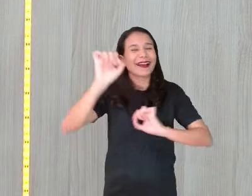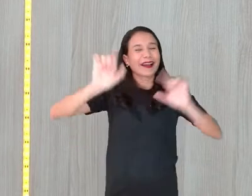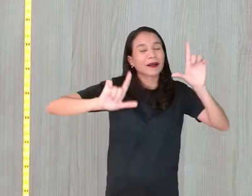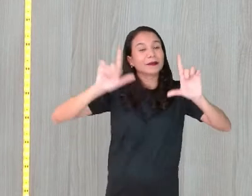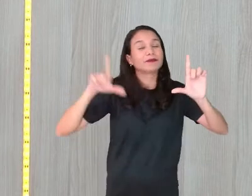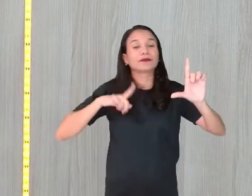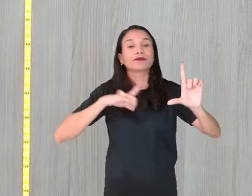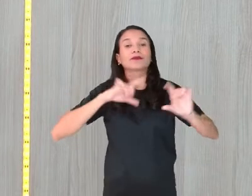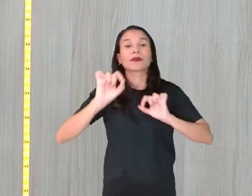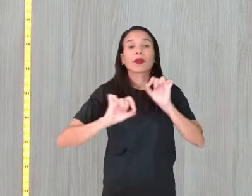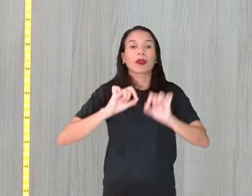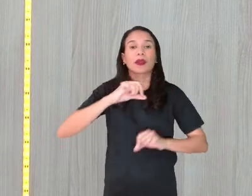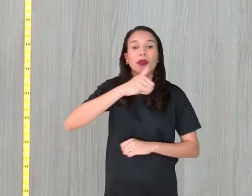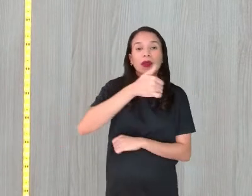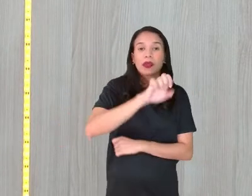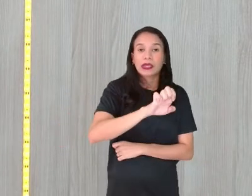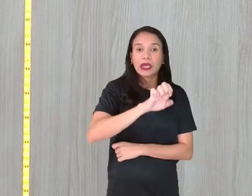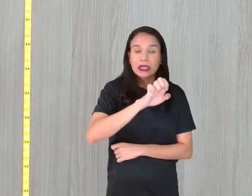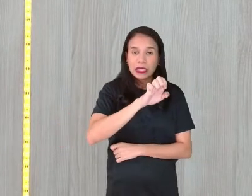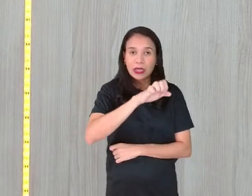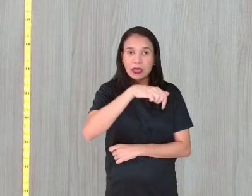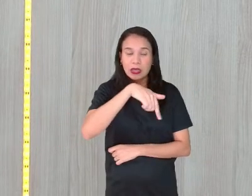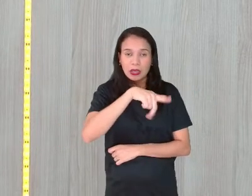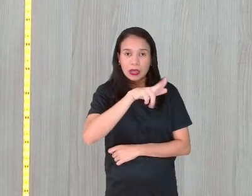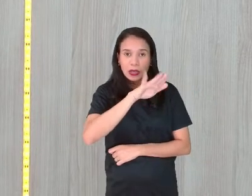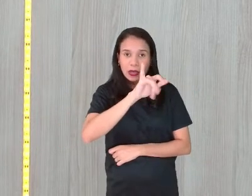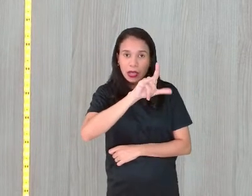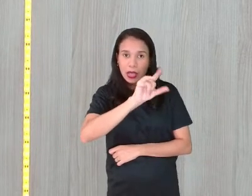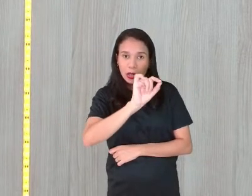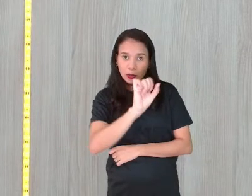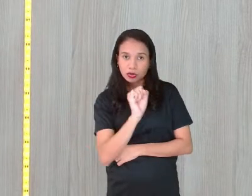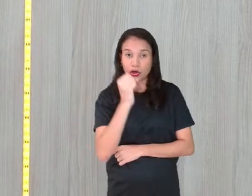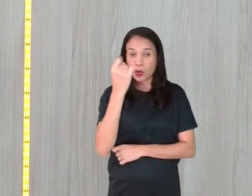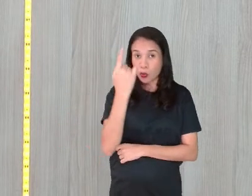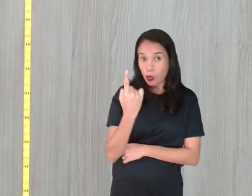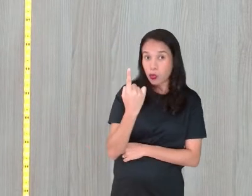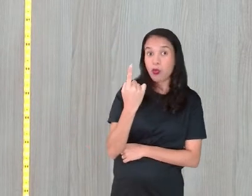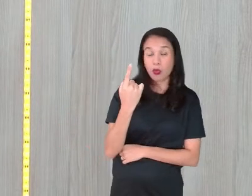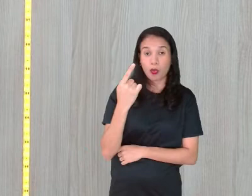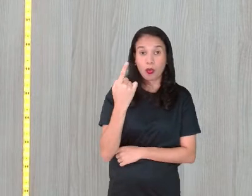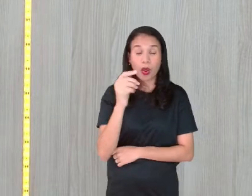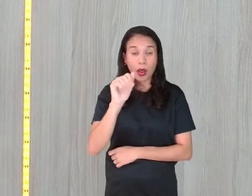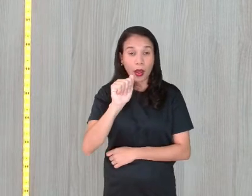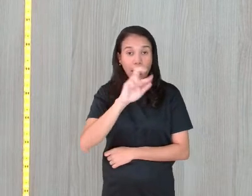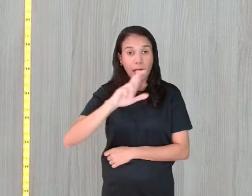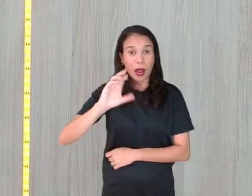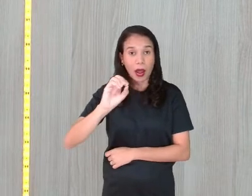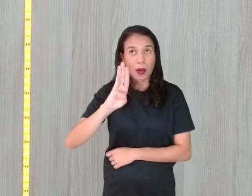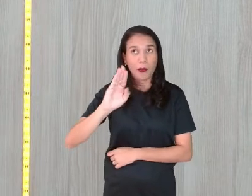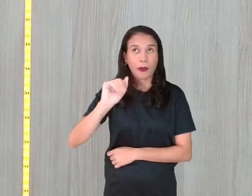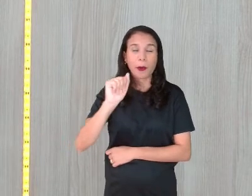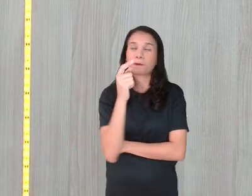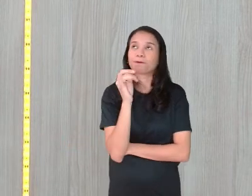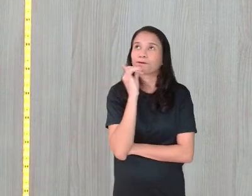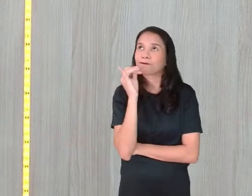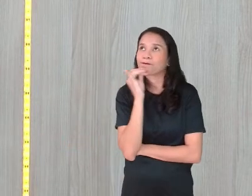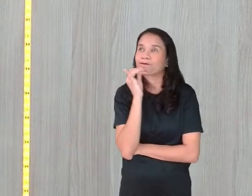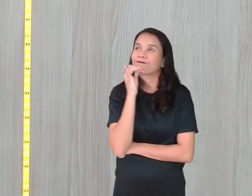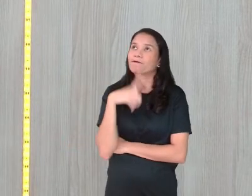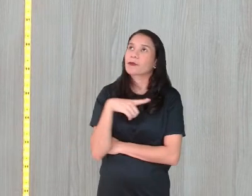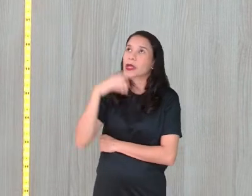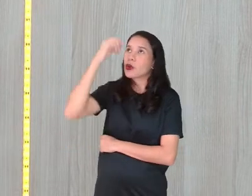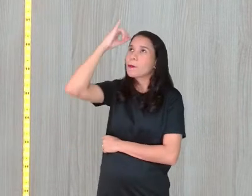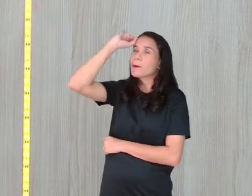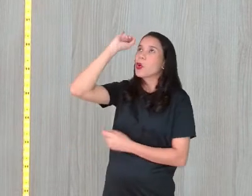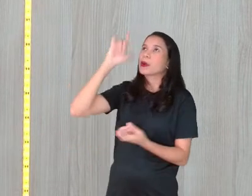um arroba são 15 quilos, tá? Para quem não sabe, uma arroba são 15 quilos. Então, vamos supor aí que o boi